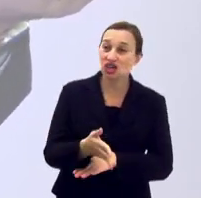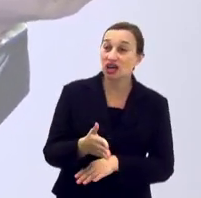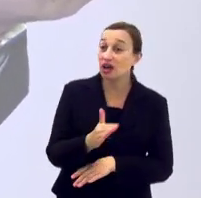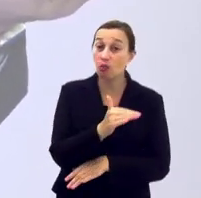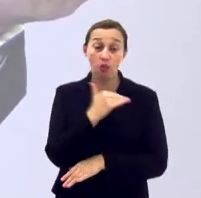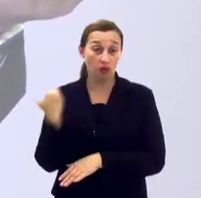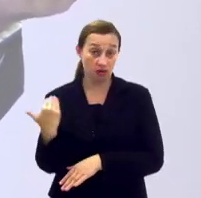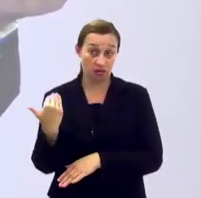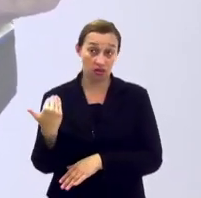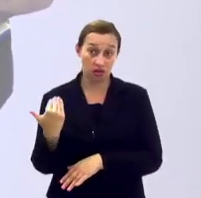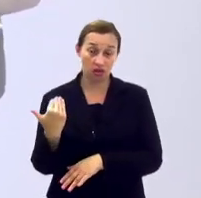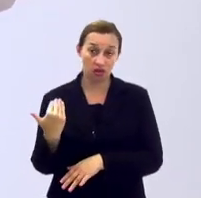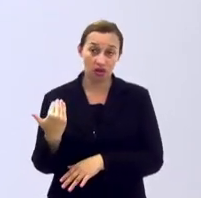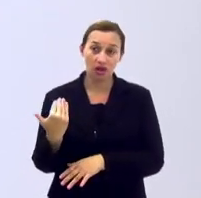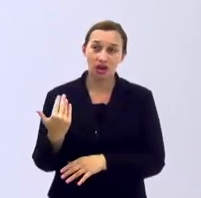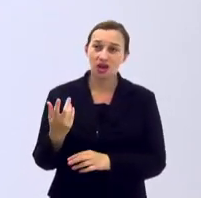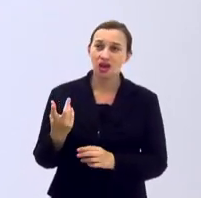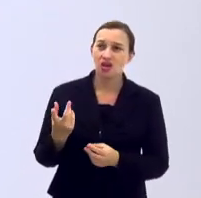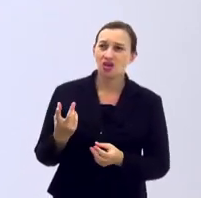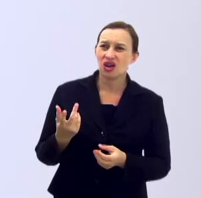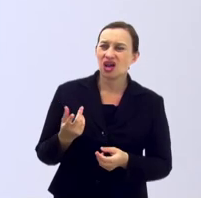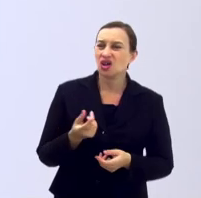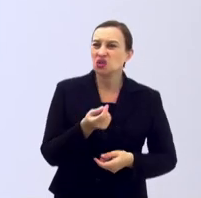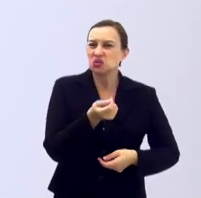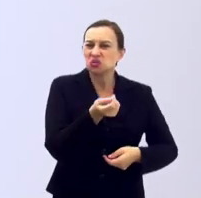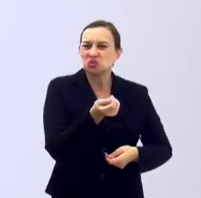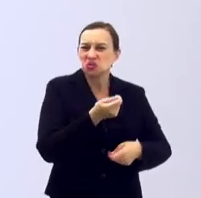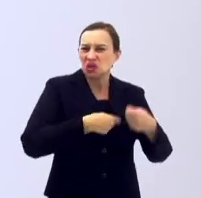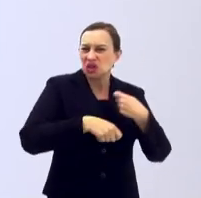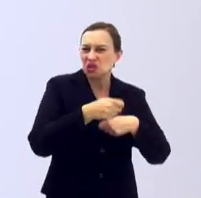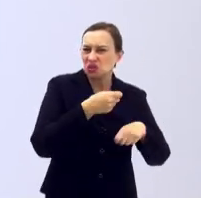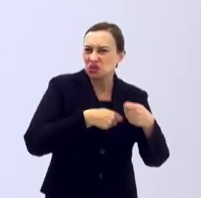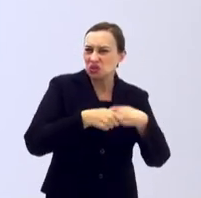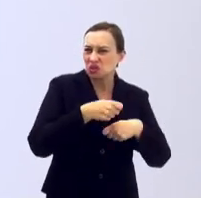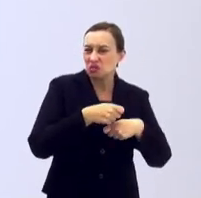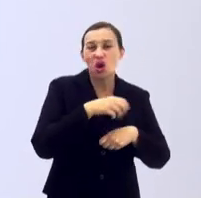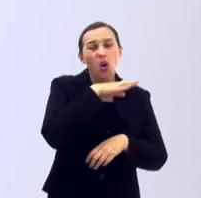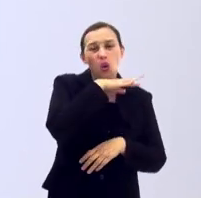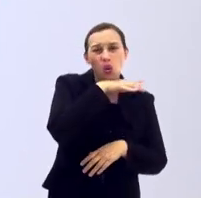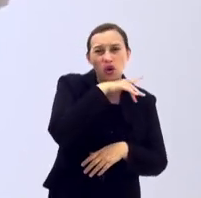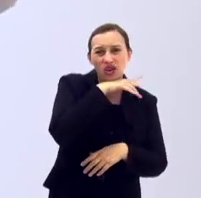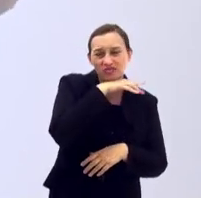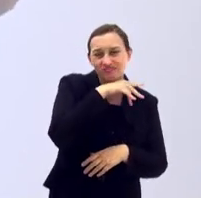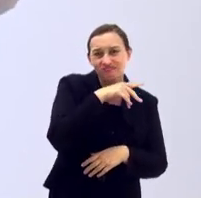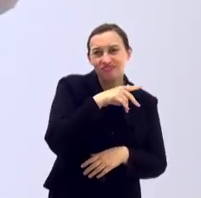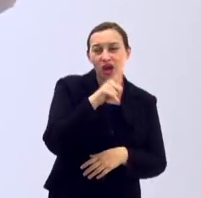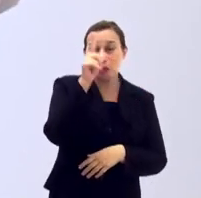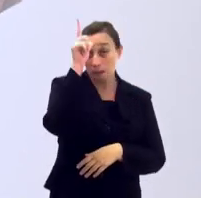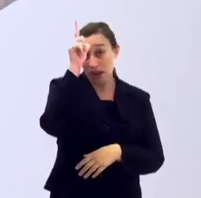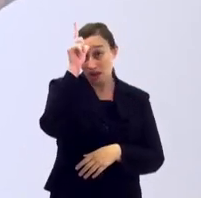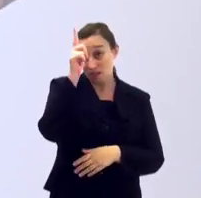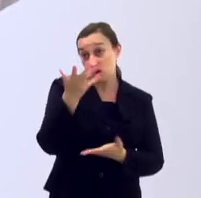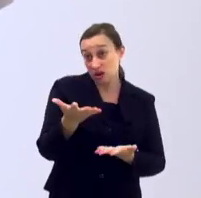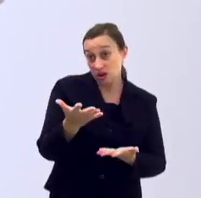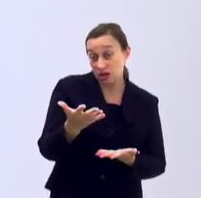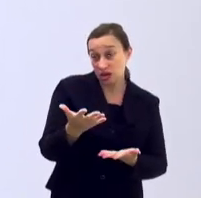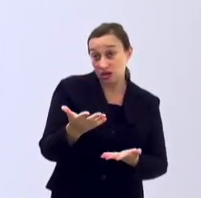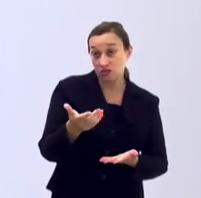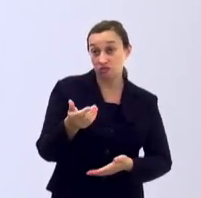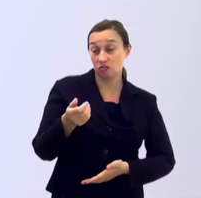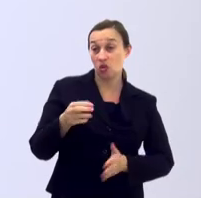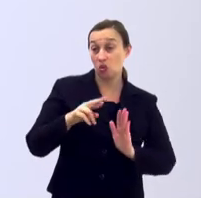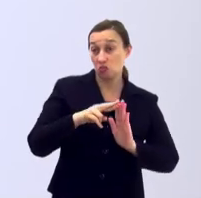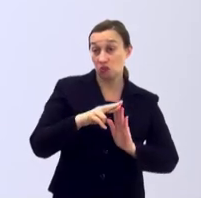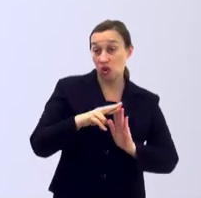a esse ponto. Era uma situação socioeconômica ruim para a Alemanha e foi uma forma até